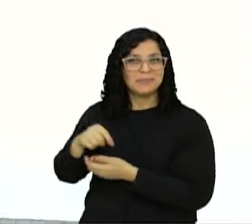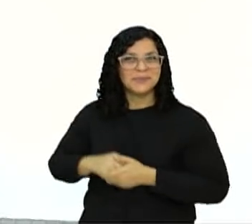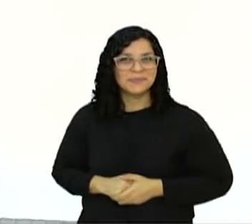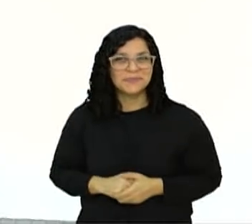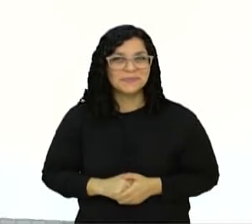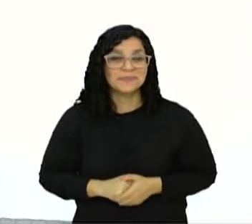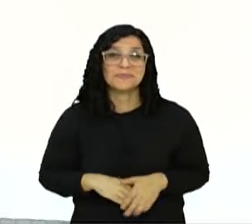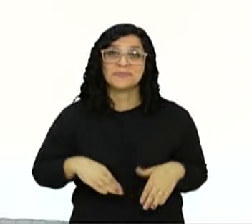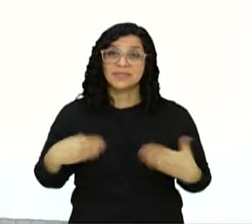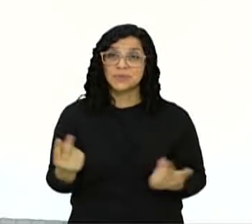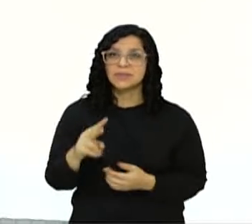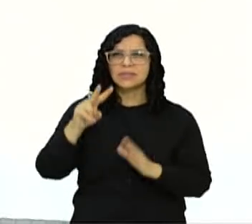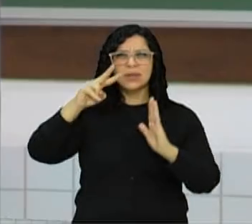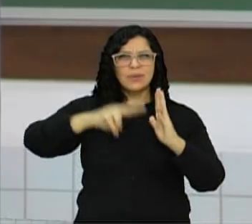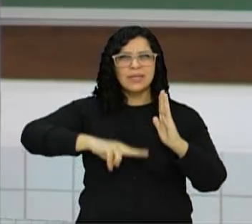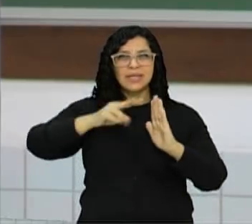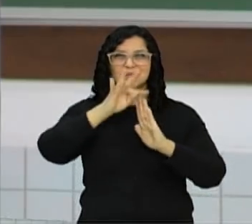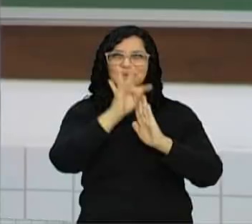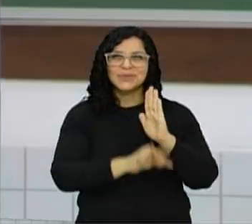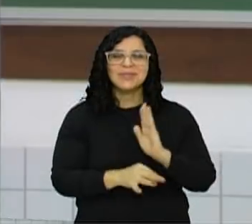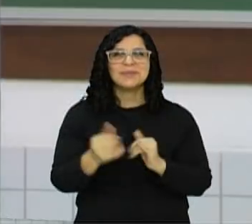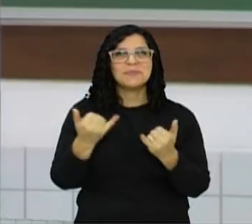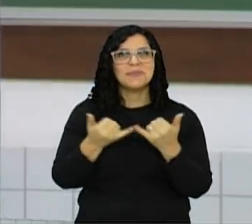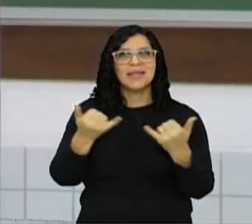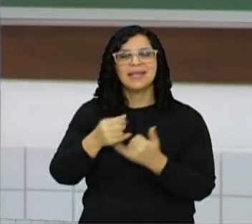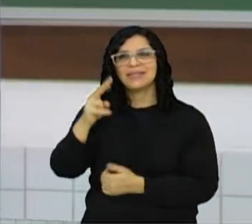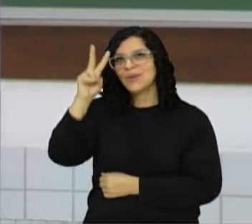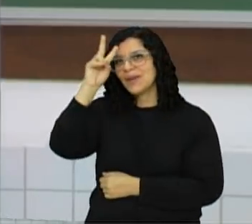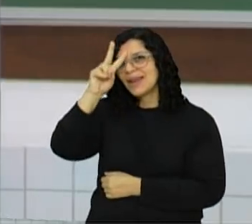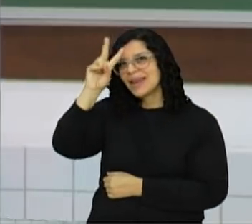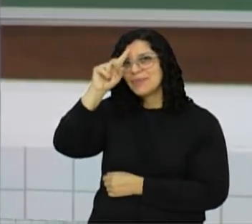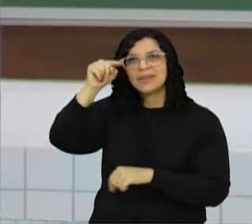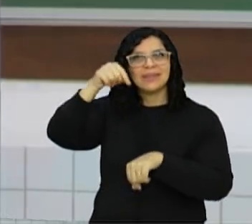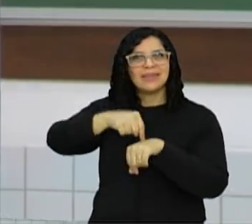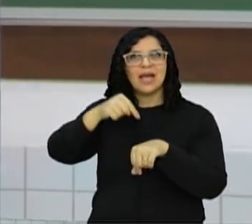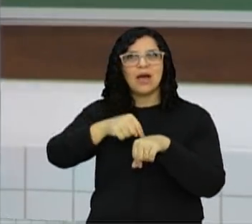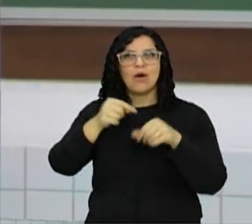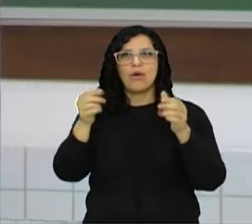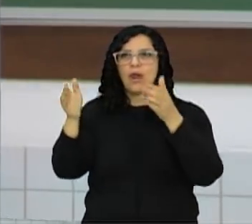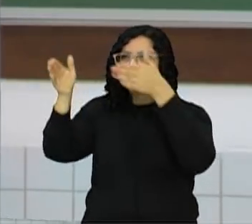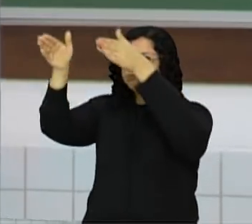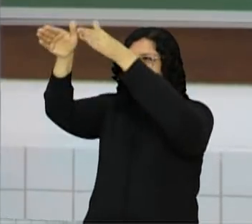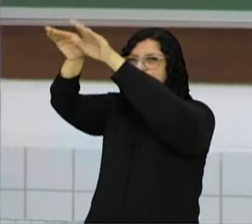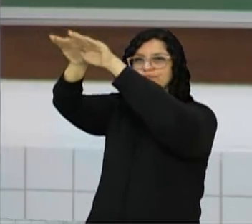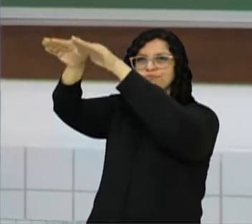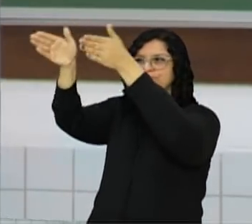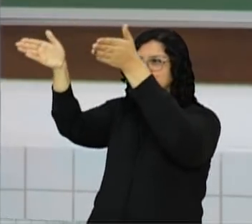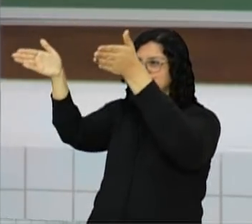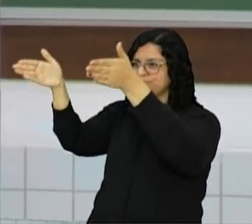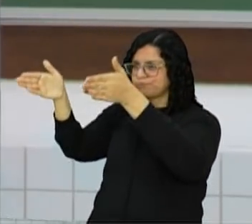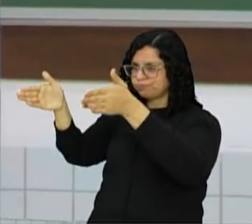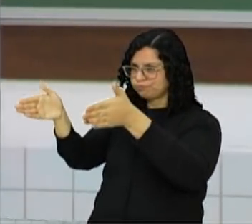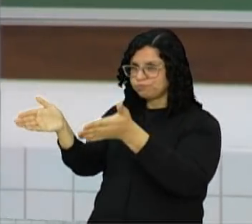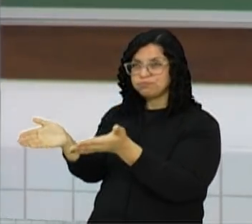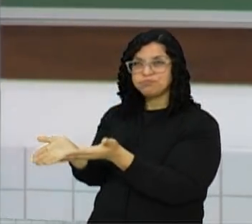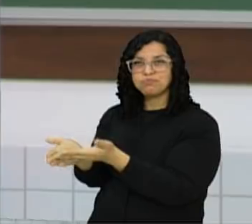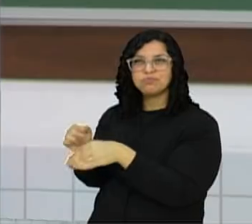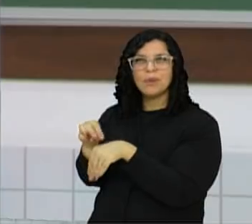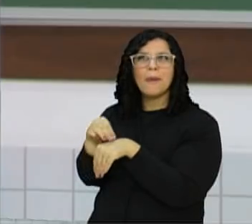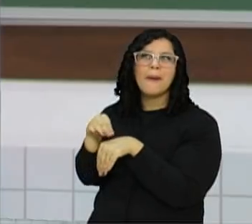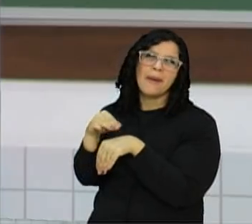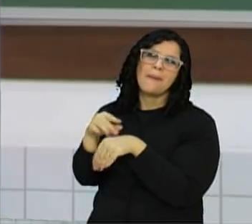fresca. Lendo esse texto, já vem na nossa cabeça essa imagem desse filtro de barro meio